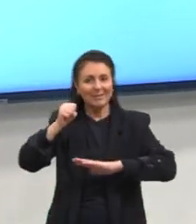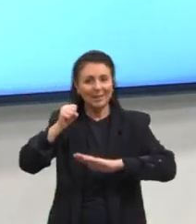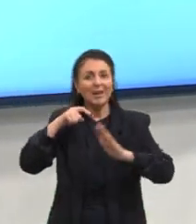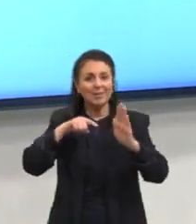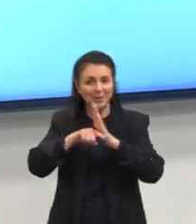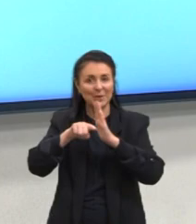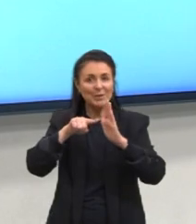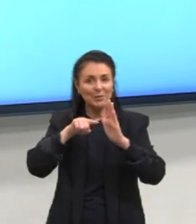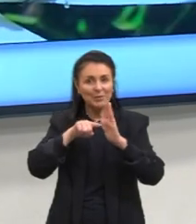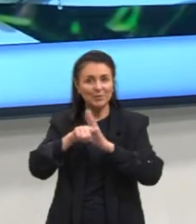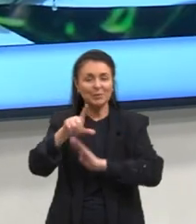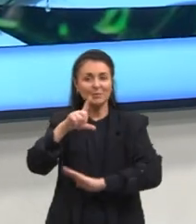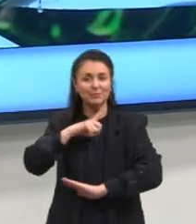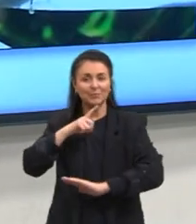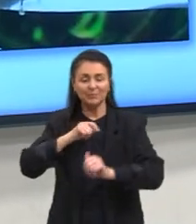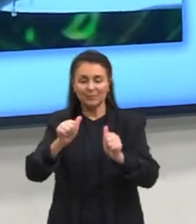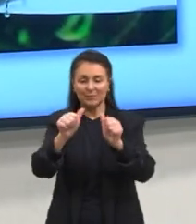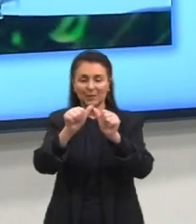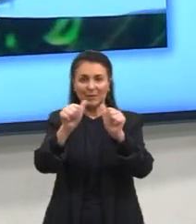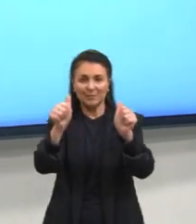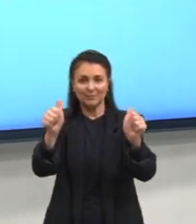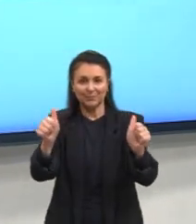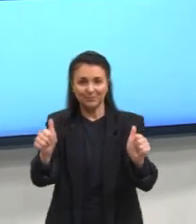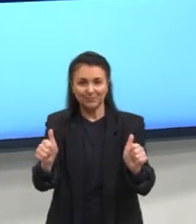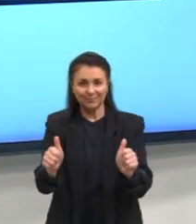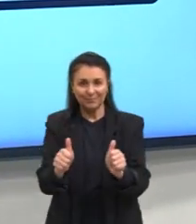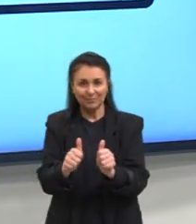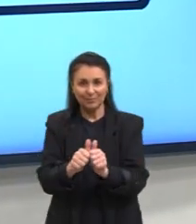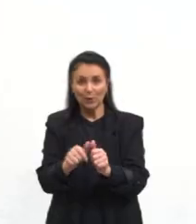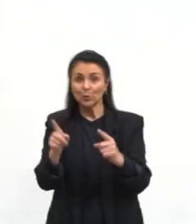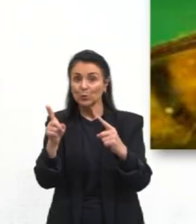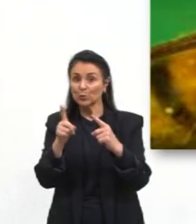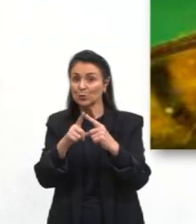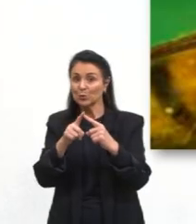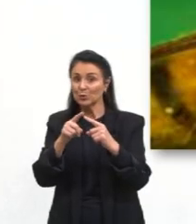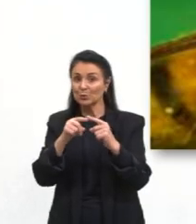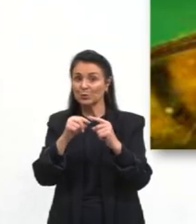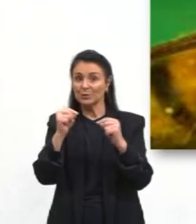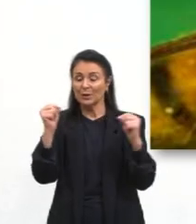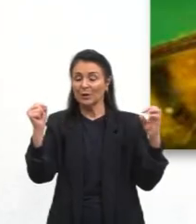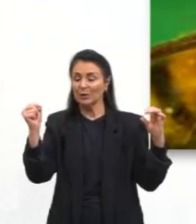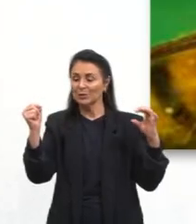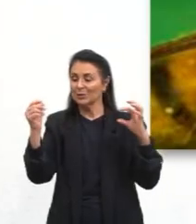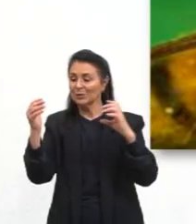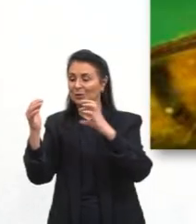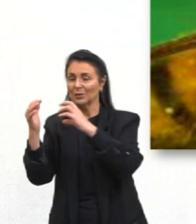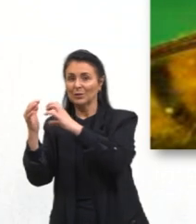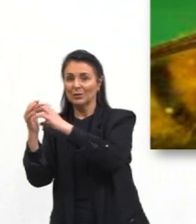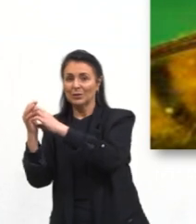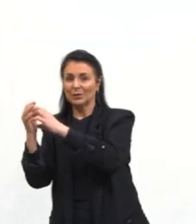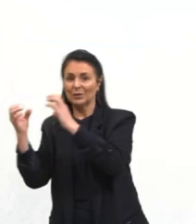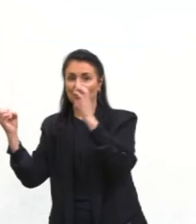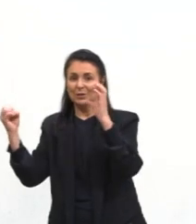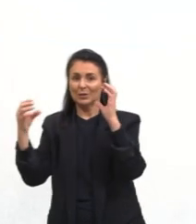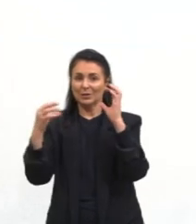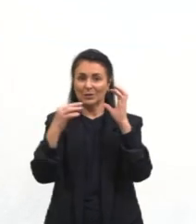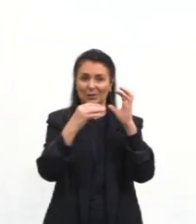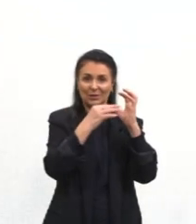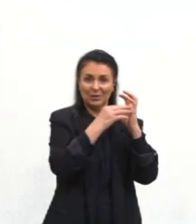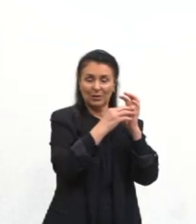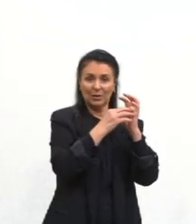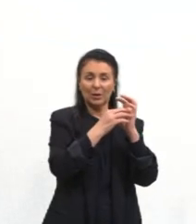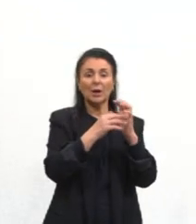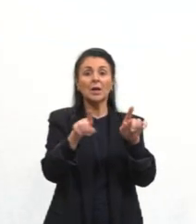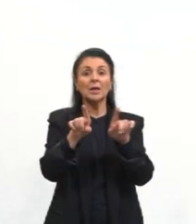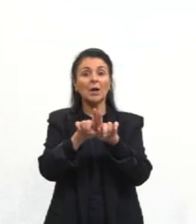questões aqui temos imagens dos polinizadores ó lindas né ó e